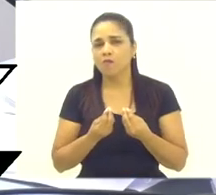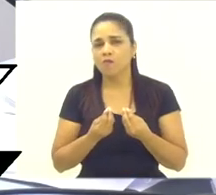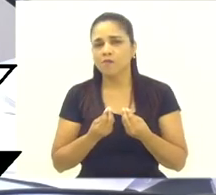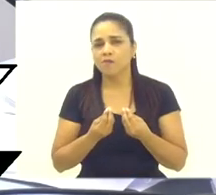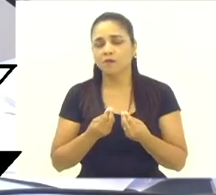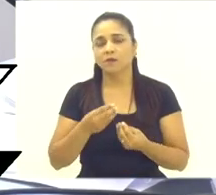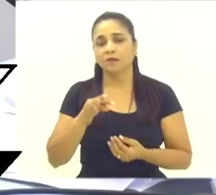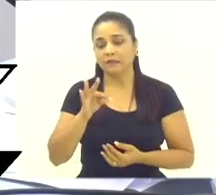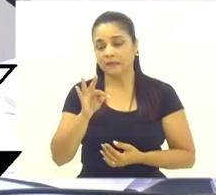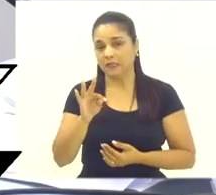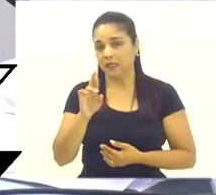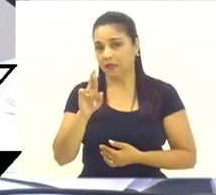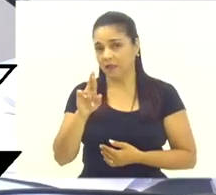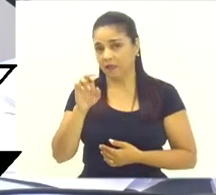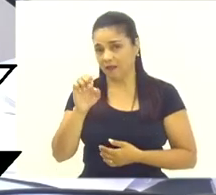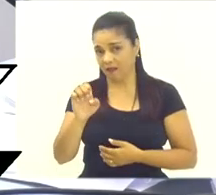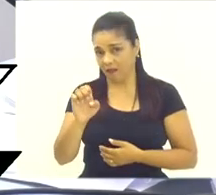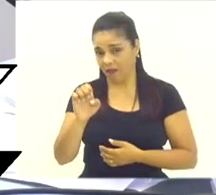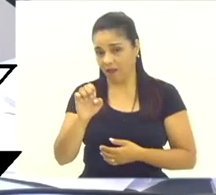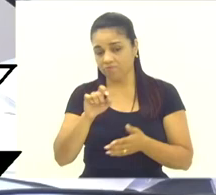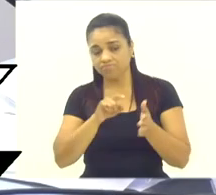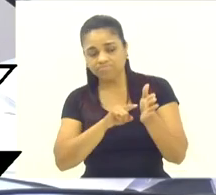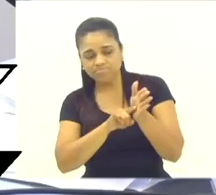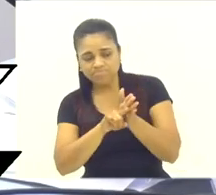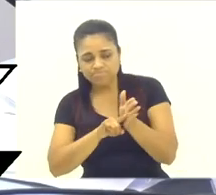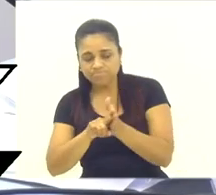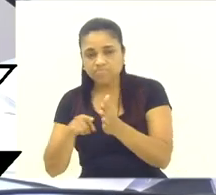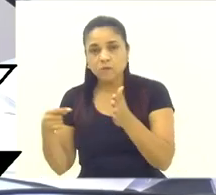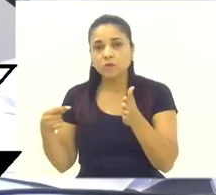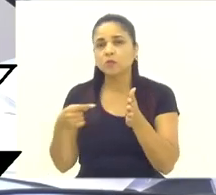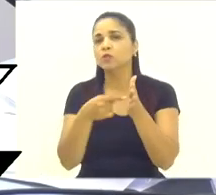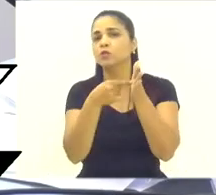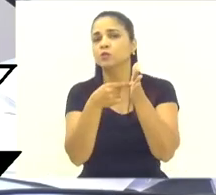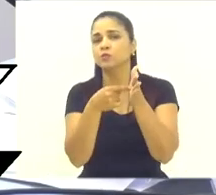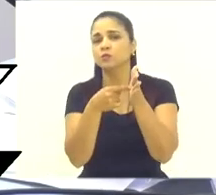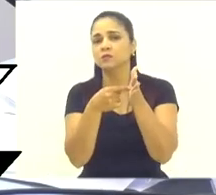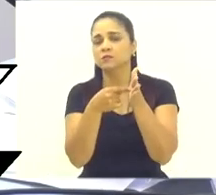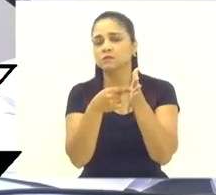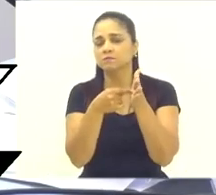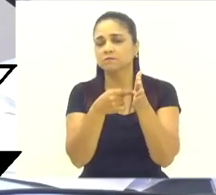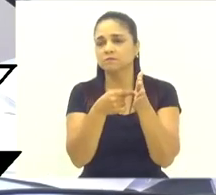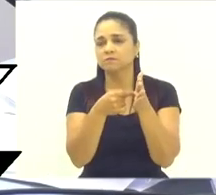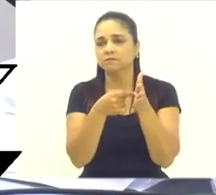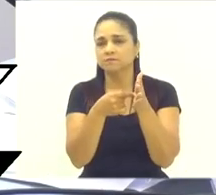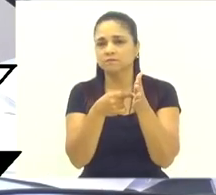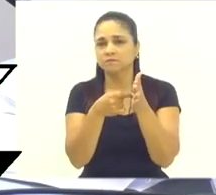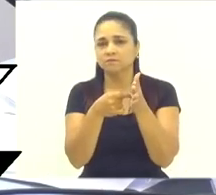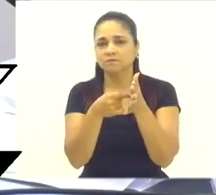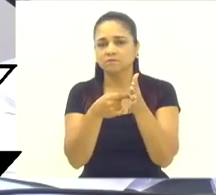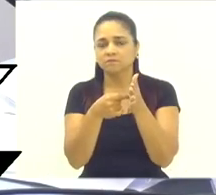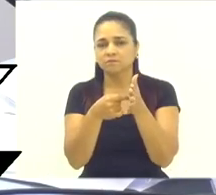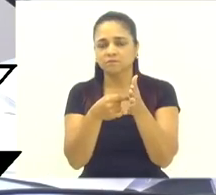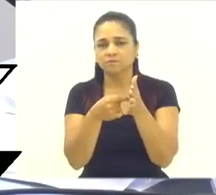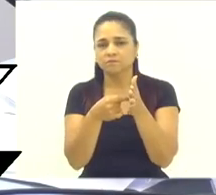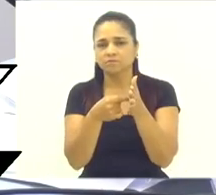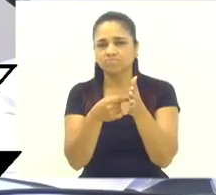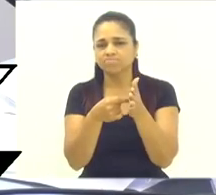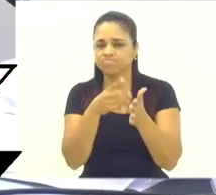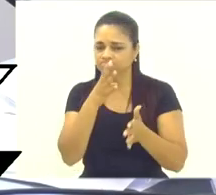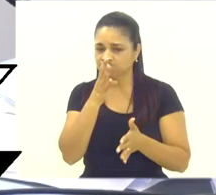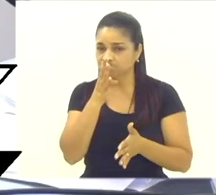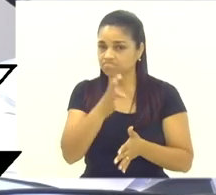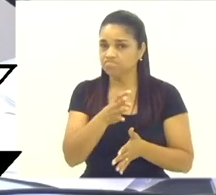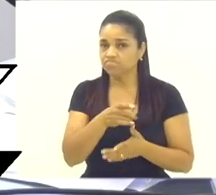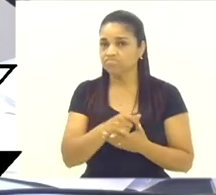próprio TRE vai verificar se essa denunciação não é uma denunciação caluniosa